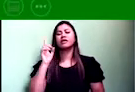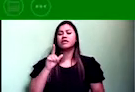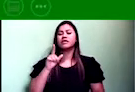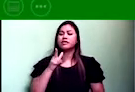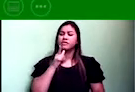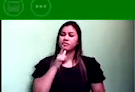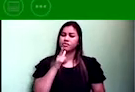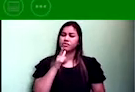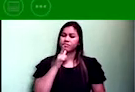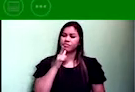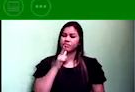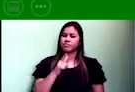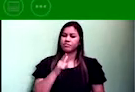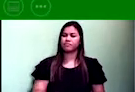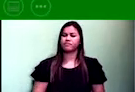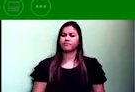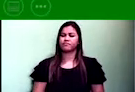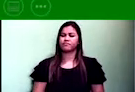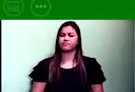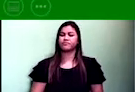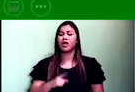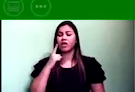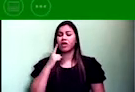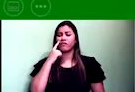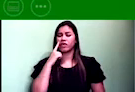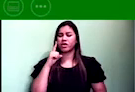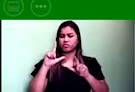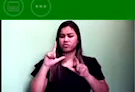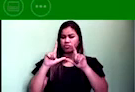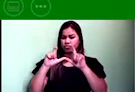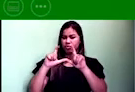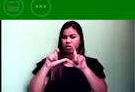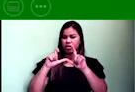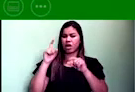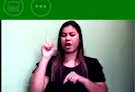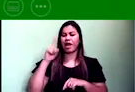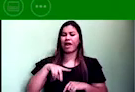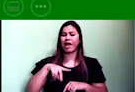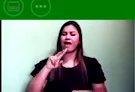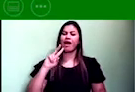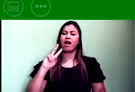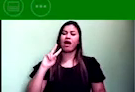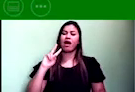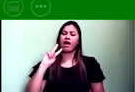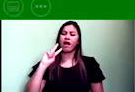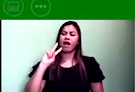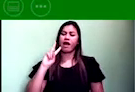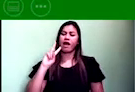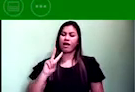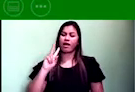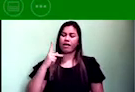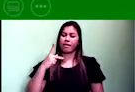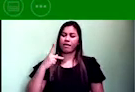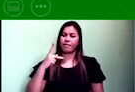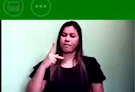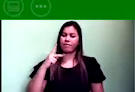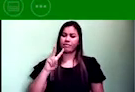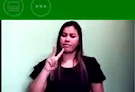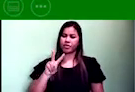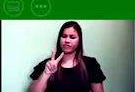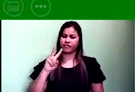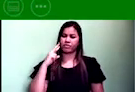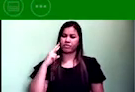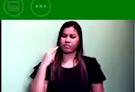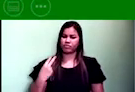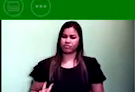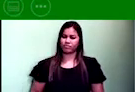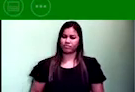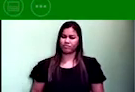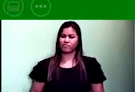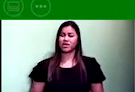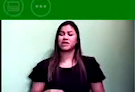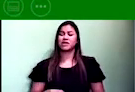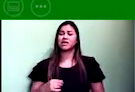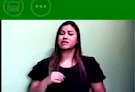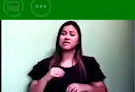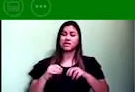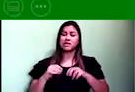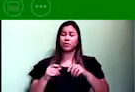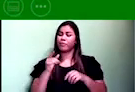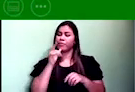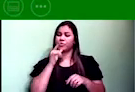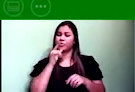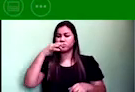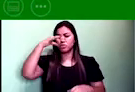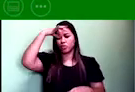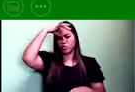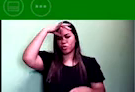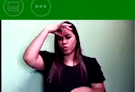Isso aqui é condiloma acuminado, tá? Vírus HPV. Se deixar, ele toma conta de todo o